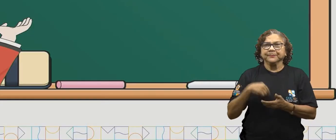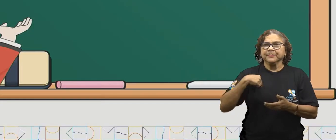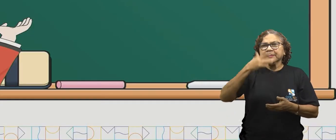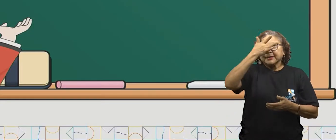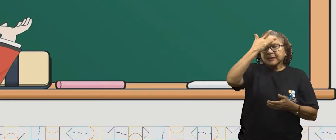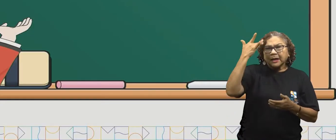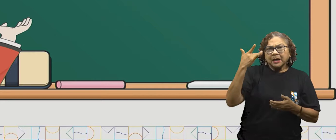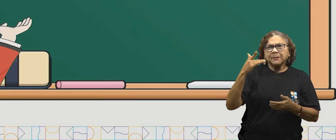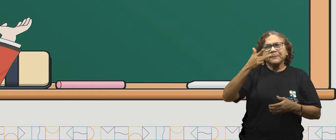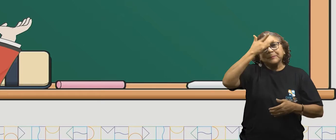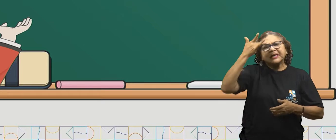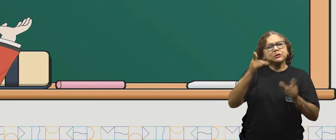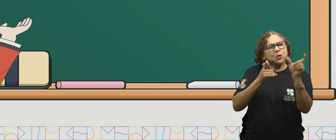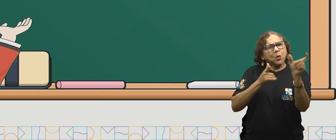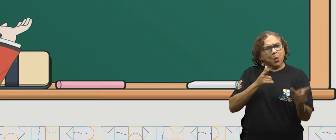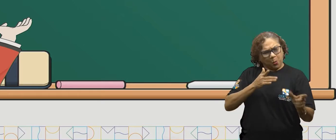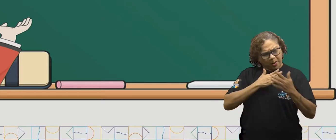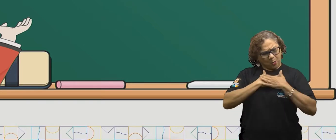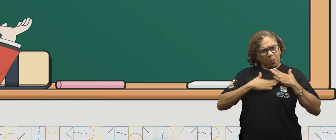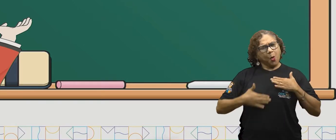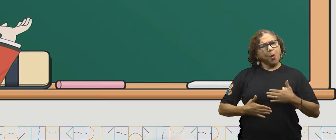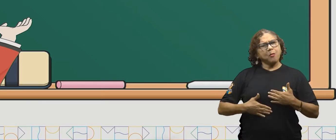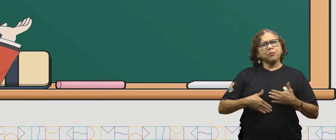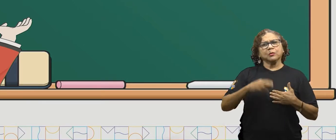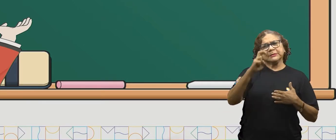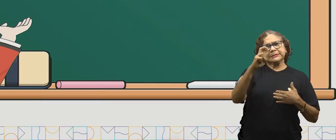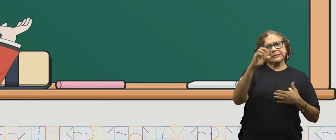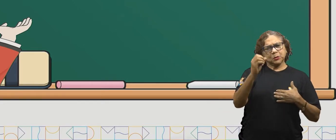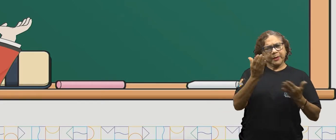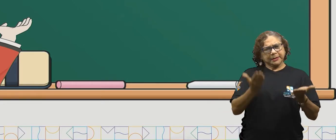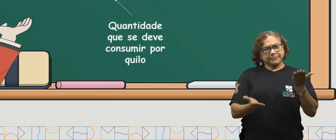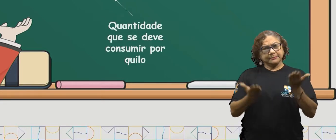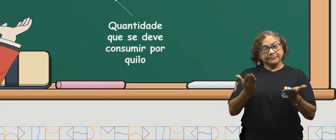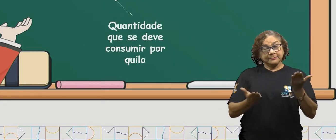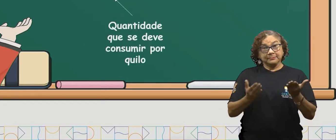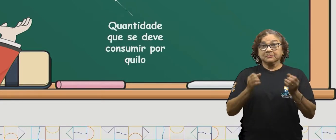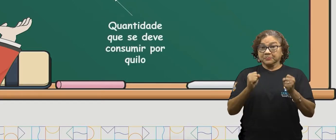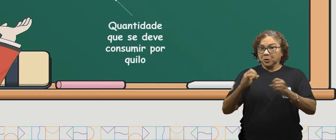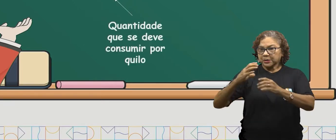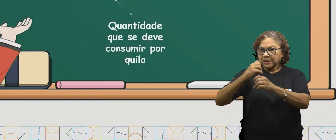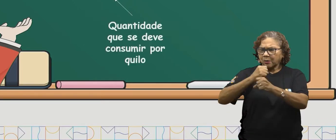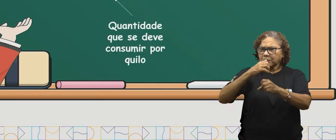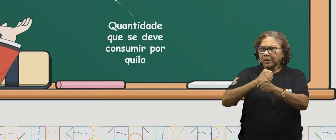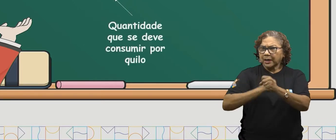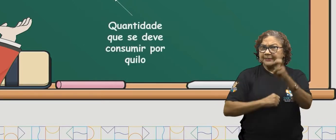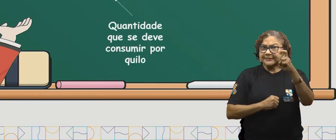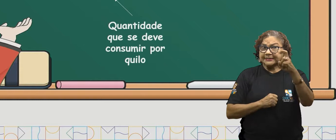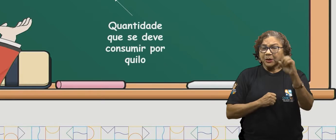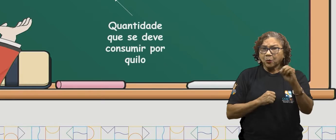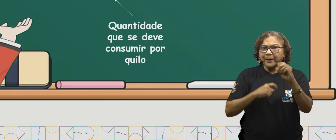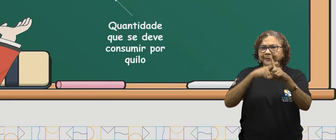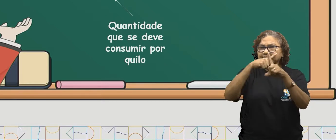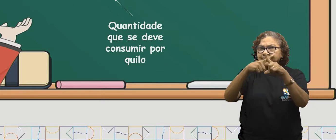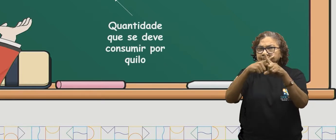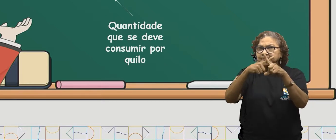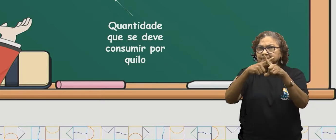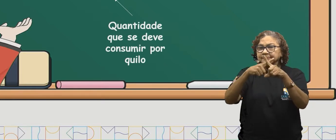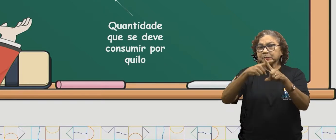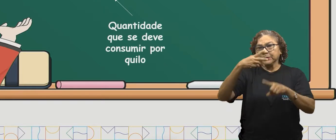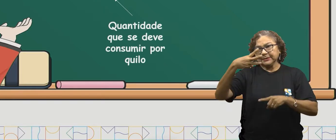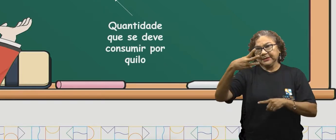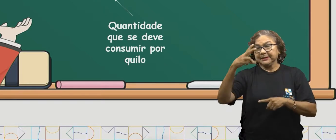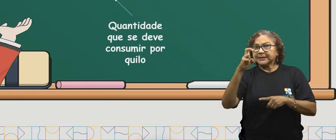50 quilos deve fazer o seguinte cálculo: 50, que é o seu peso, multiplicado